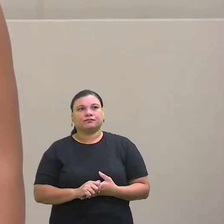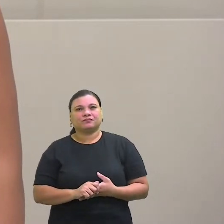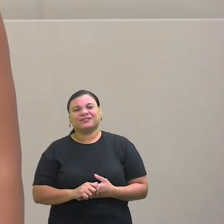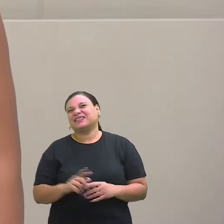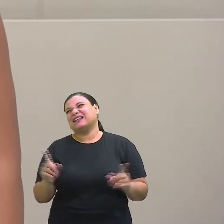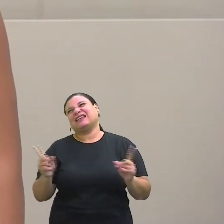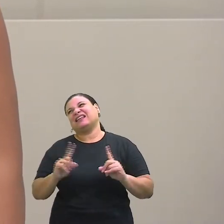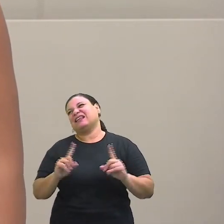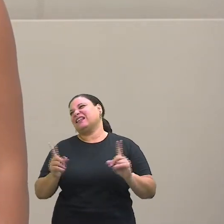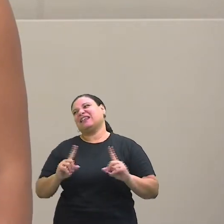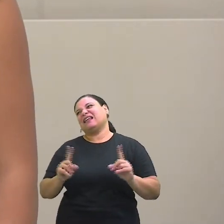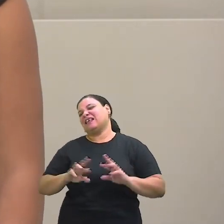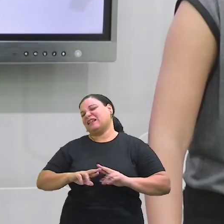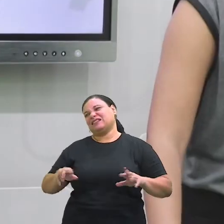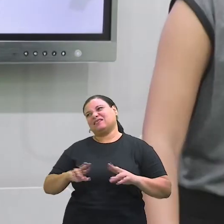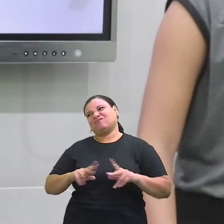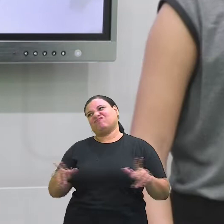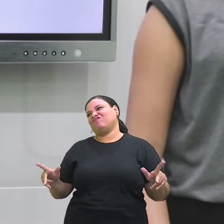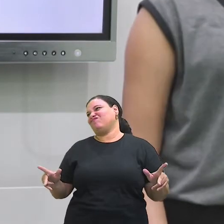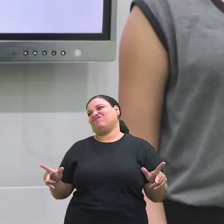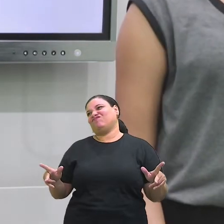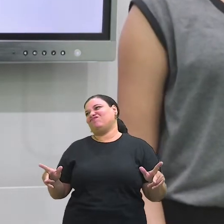não.